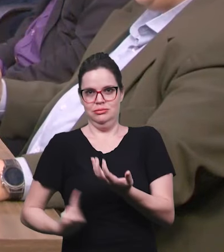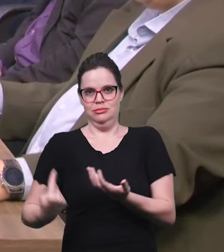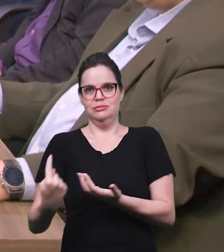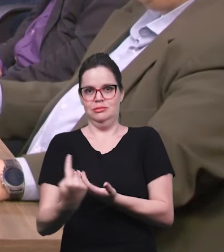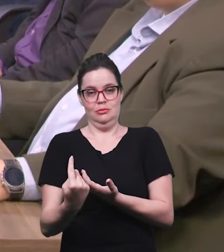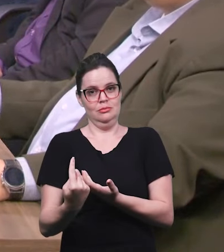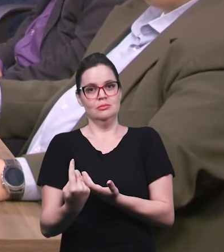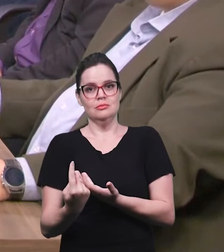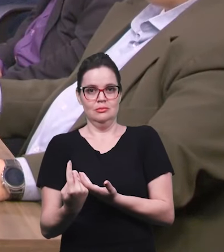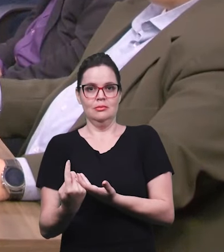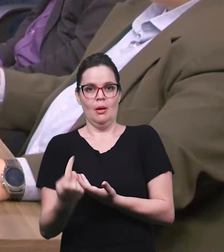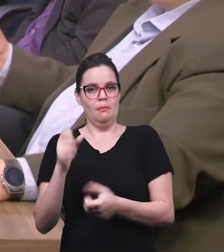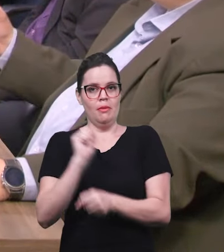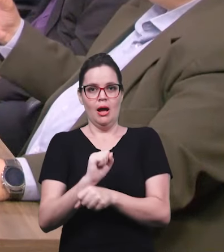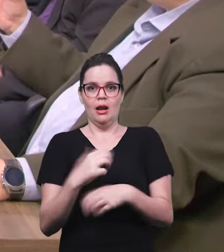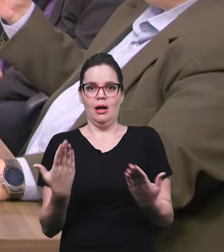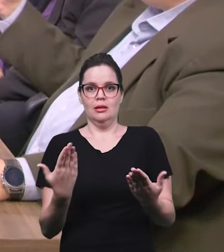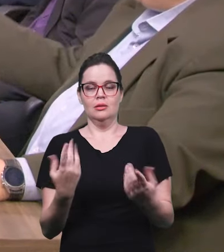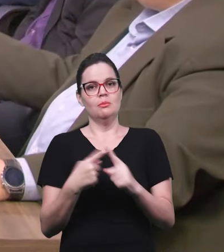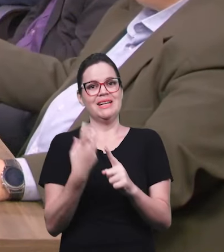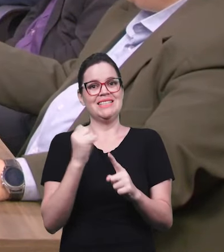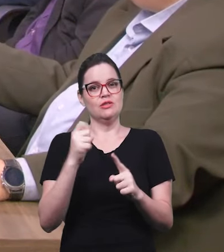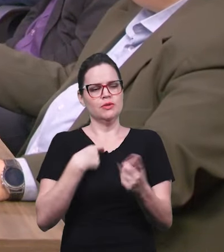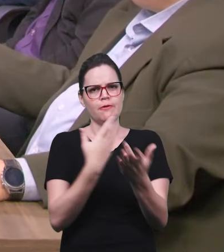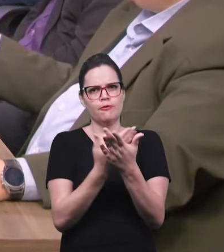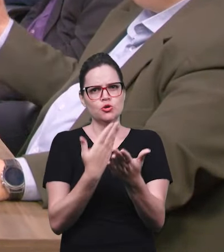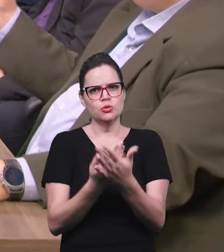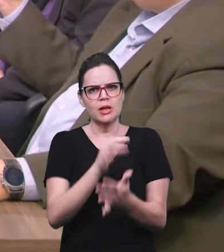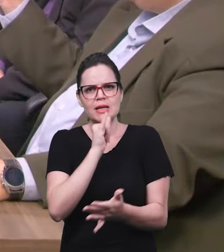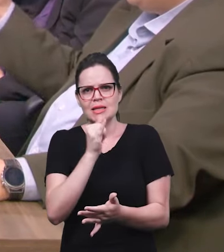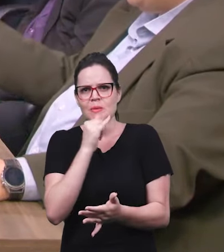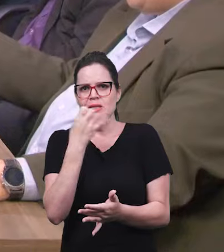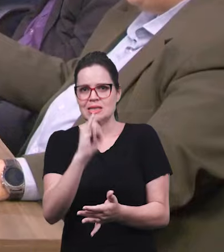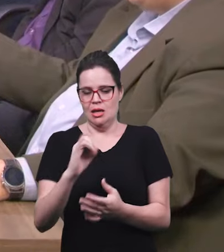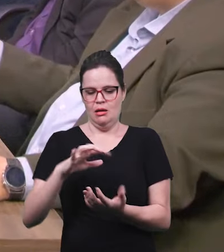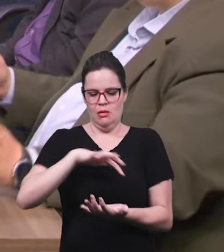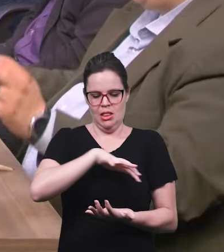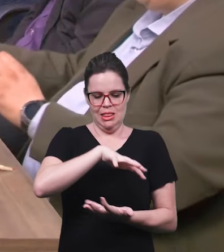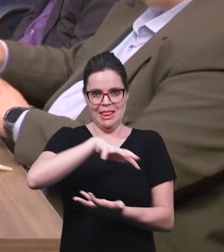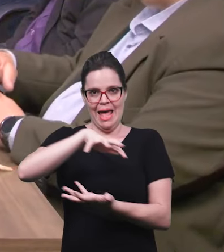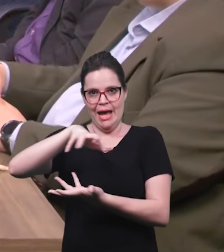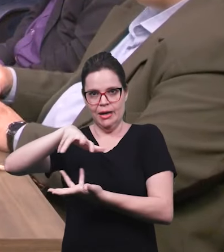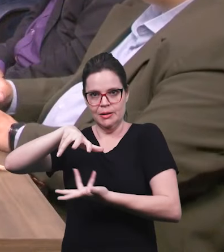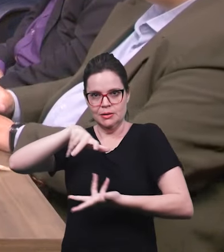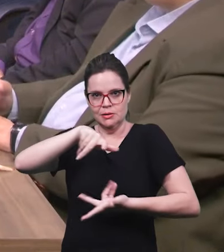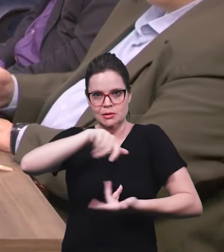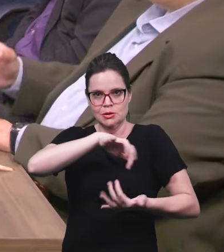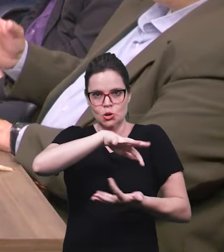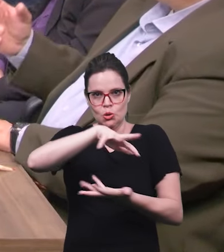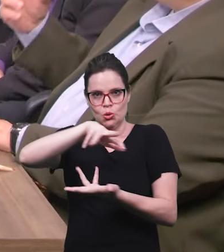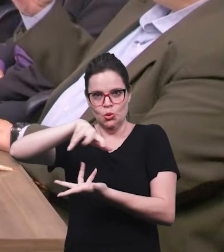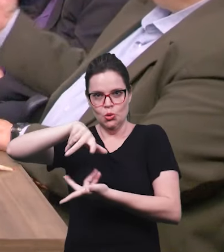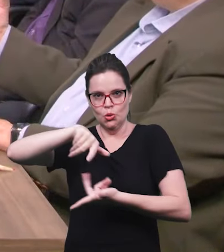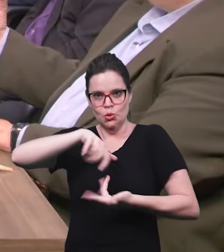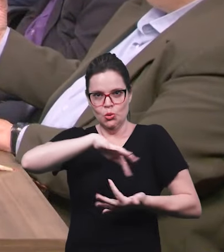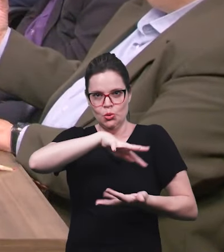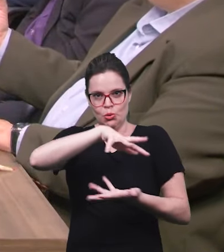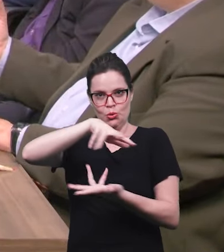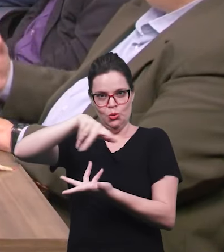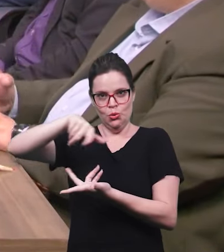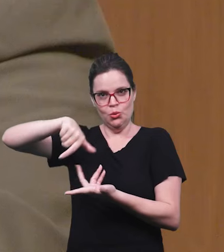da razão, quando você para a Terra, você para o movimento ali da Terra, dela girar entre ela mesmo, né? Quando você para